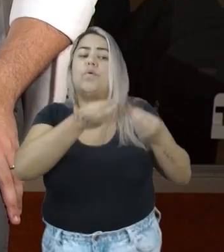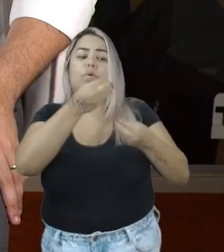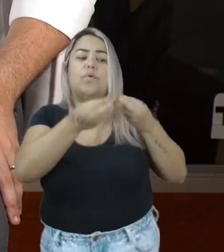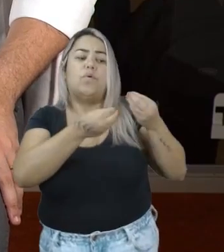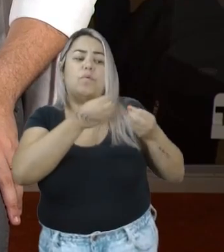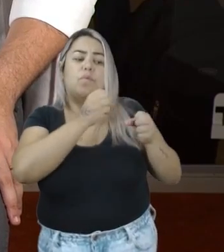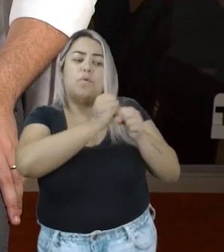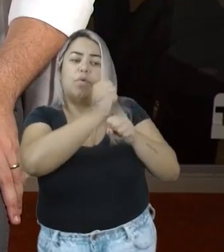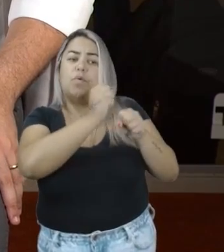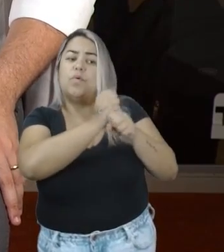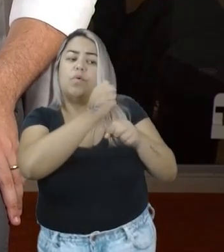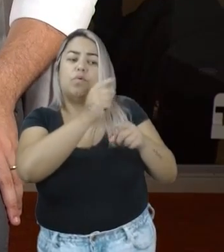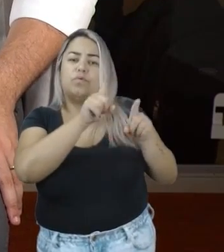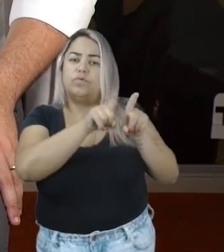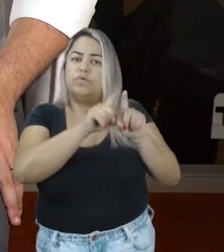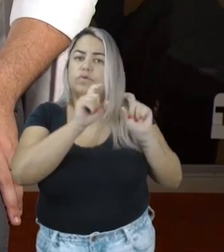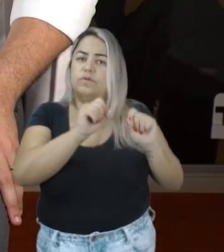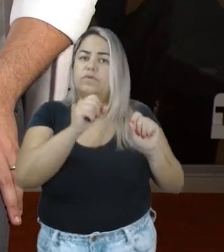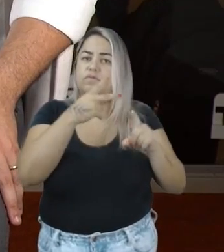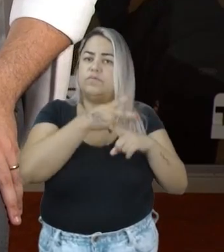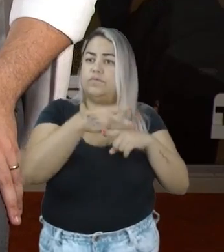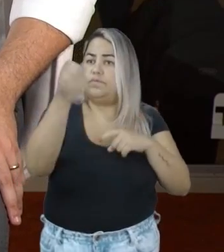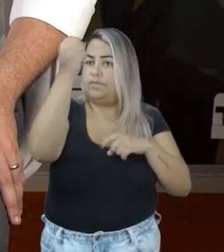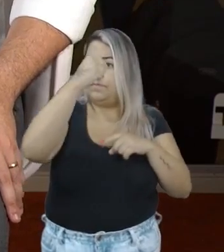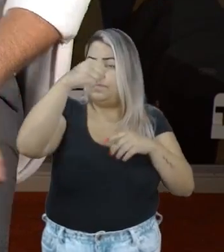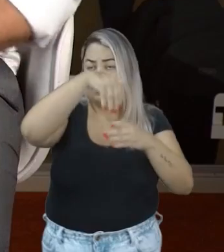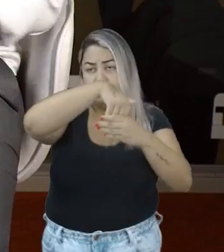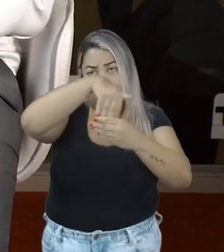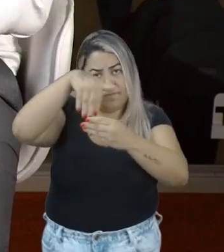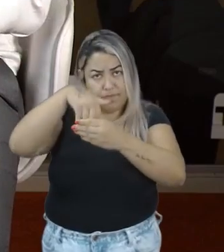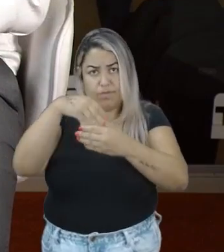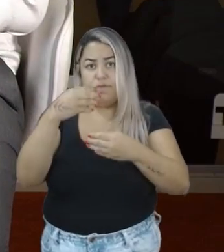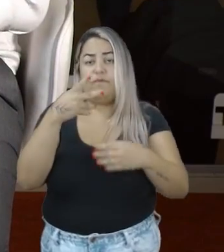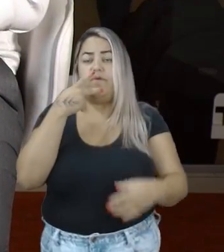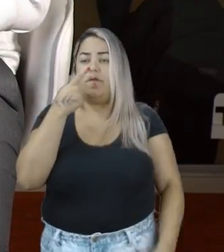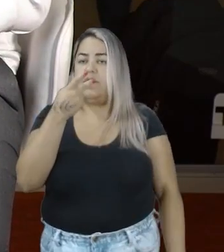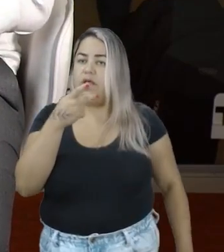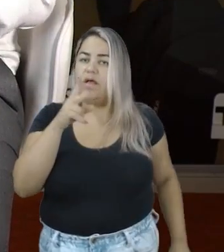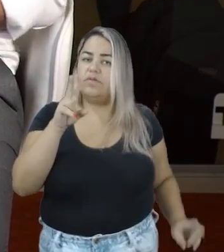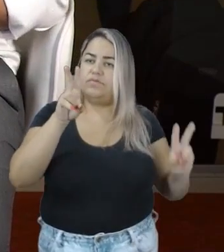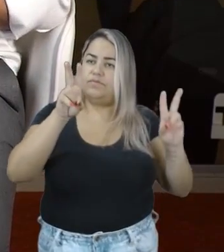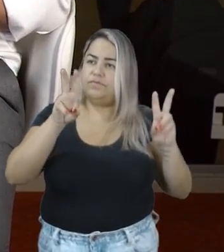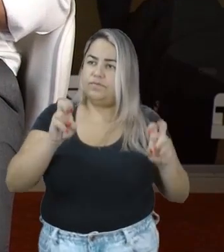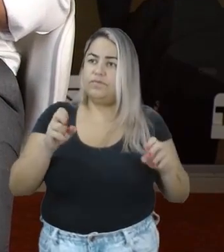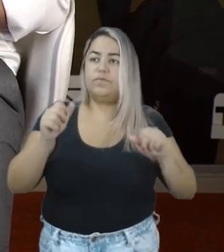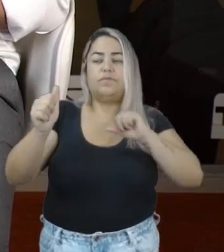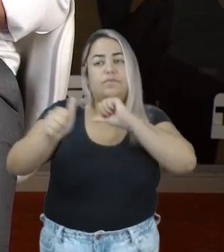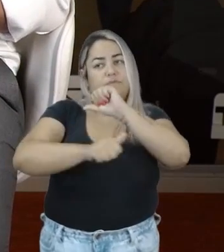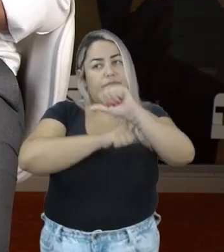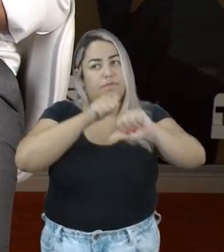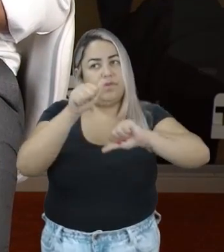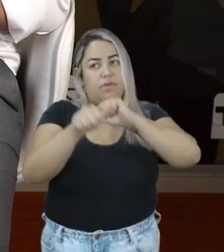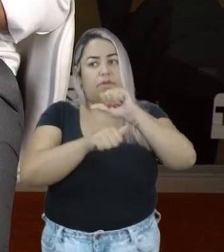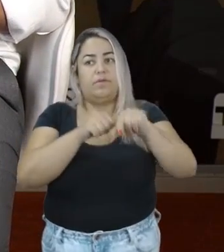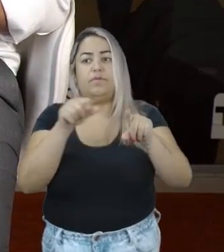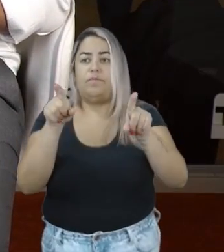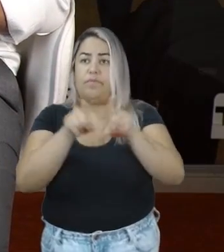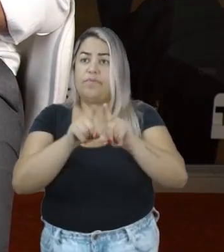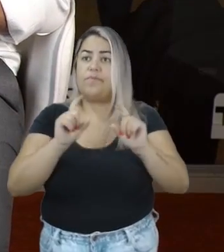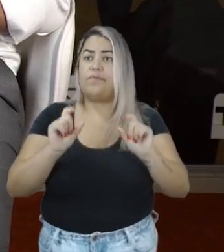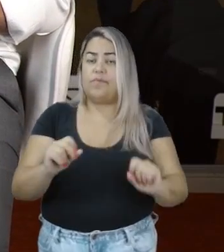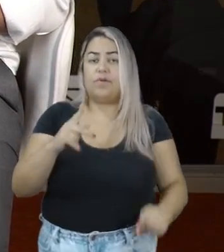histórias vitoriosas, né, nas eleições. Eu queria que você falasse um pouquinho dessa mesa, como é que foi essa troca, esse intercâmbio com